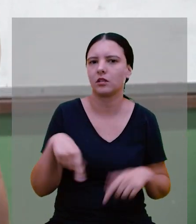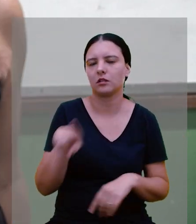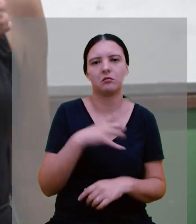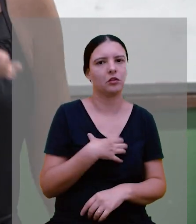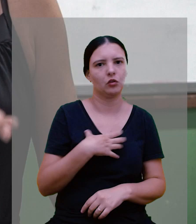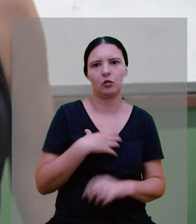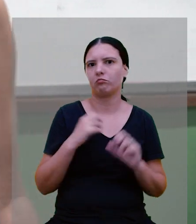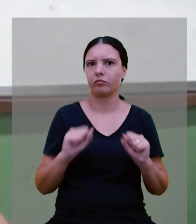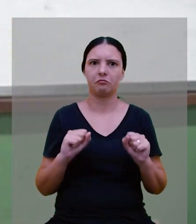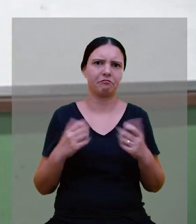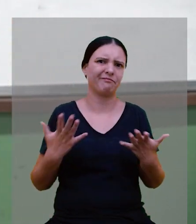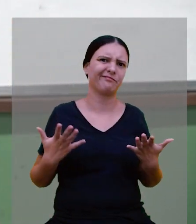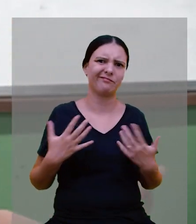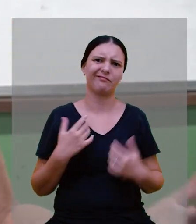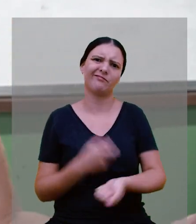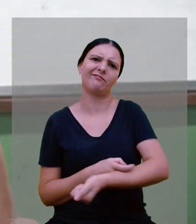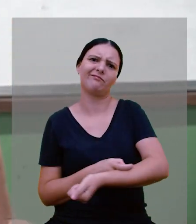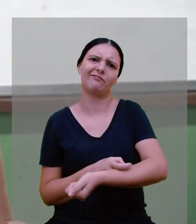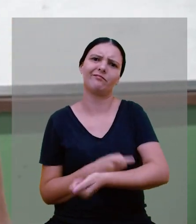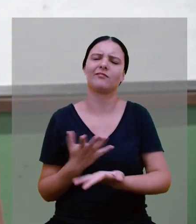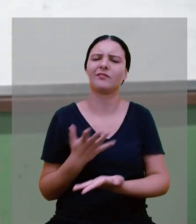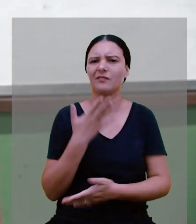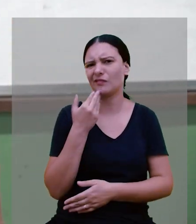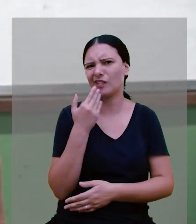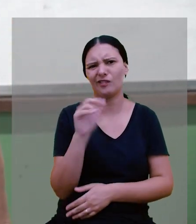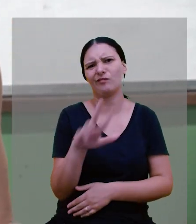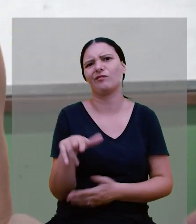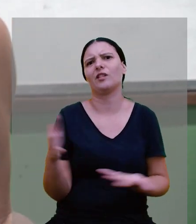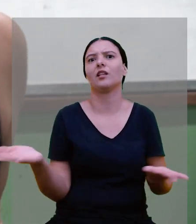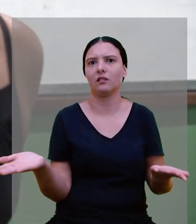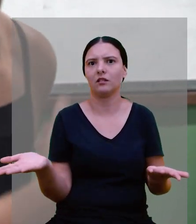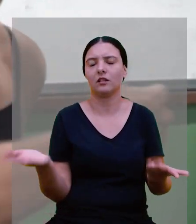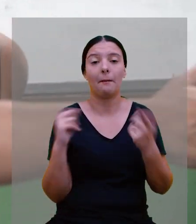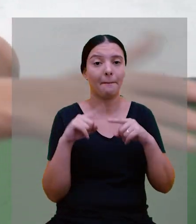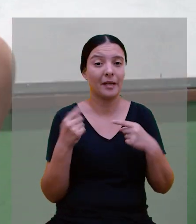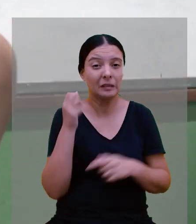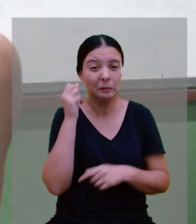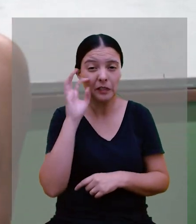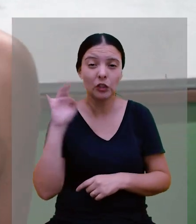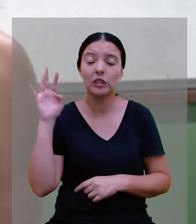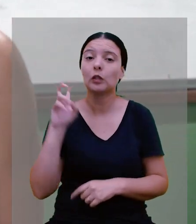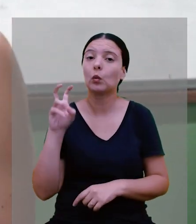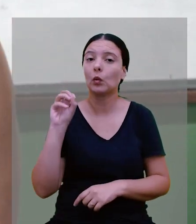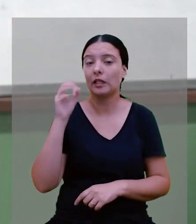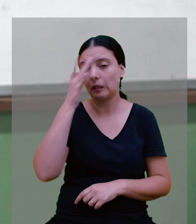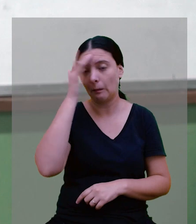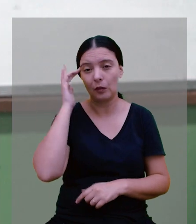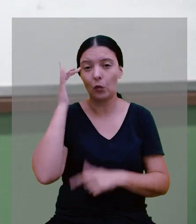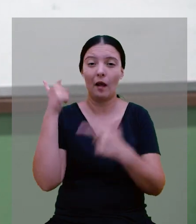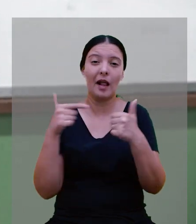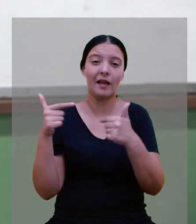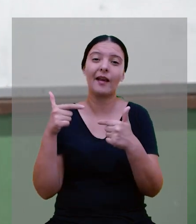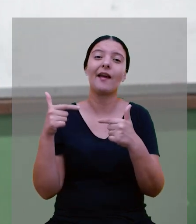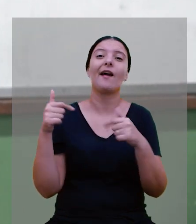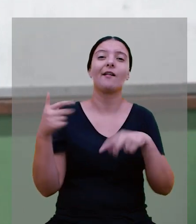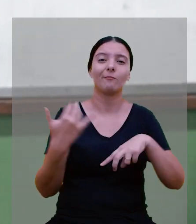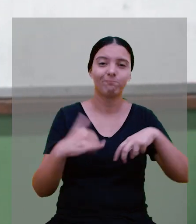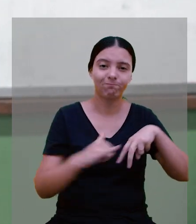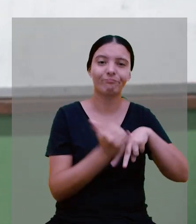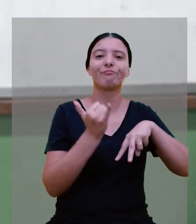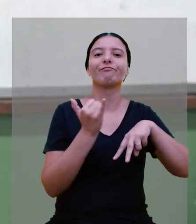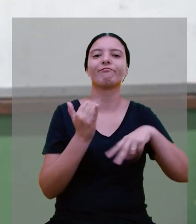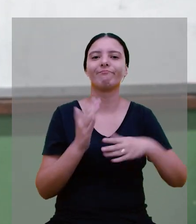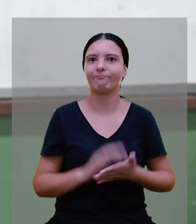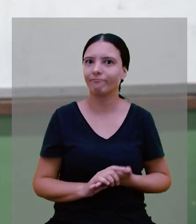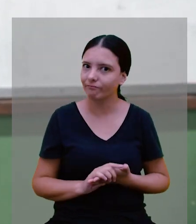coisa, o colega de vocês se sentiu irritado. Não é fácil, não é? Mas imagina eu ficar na frente de 50 pessoas vítimas da guerra, que moram numa